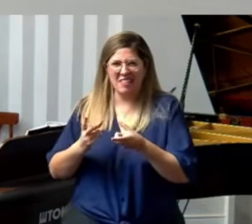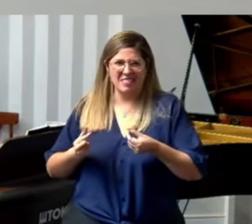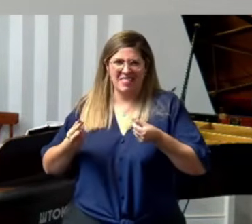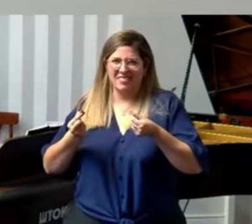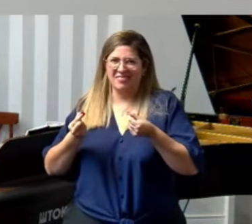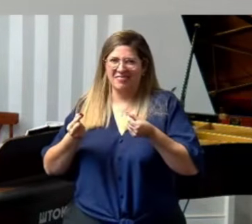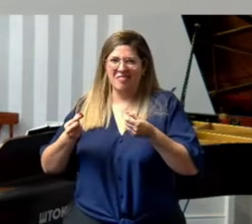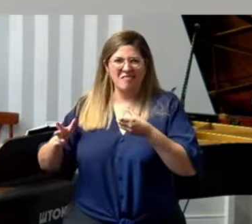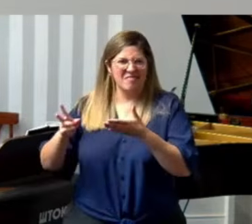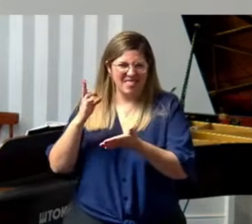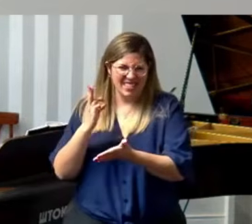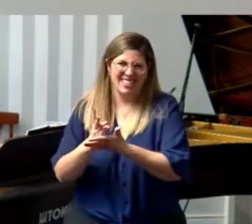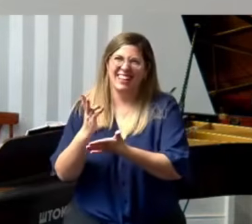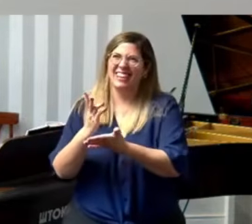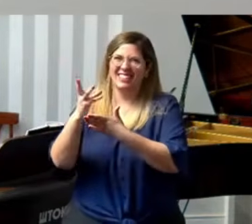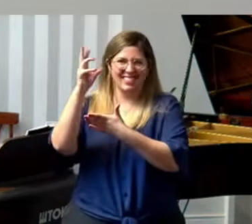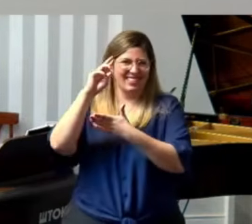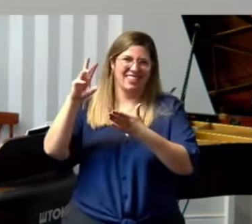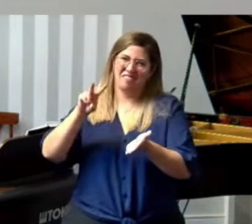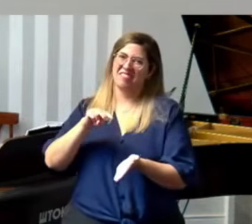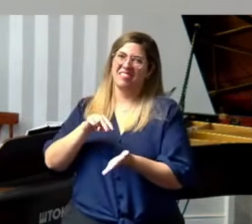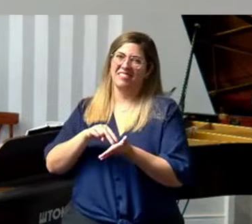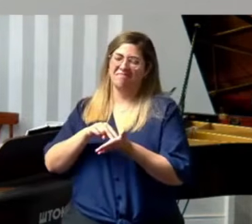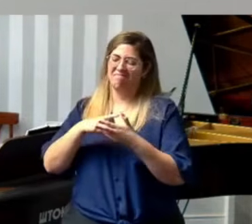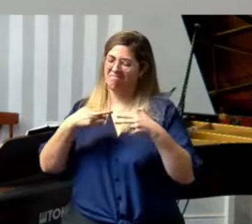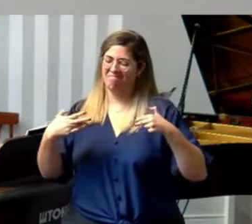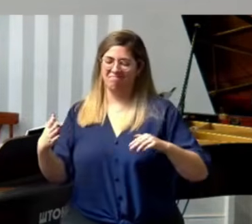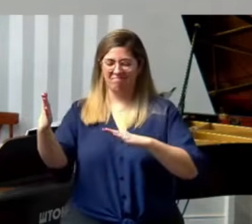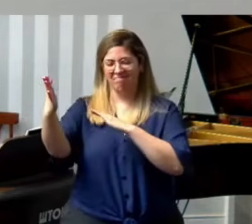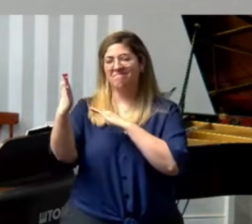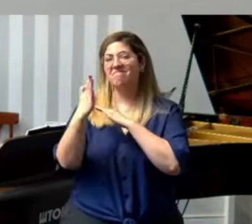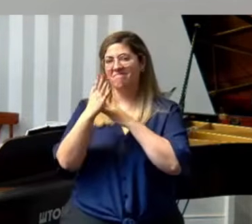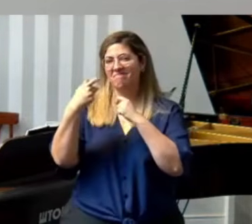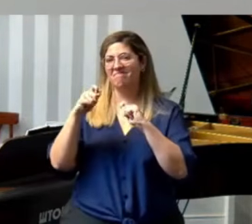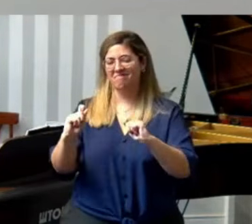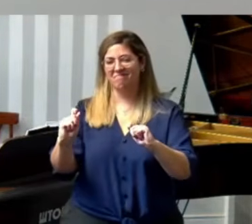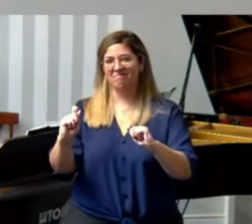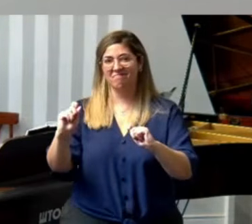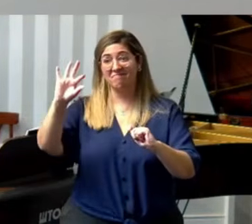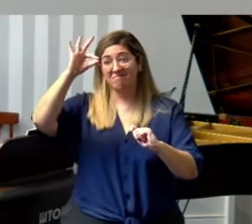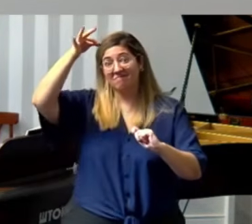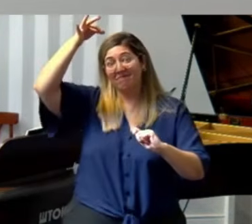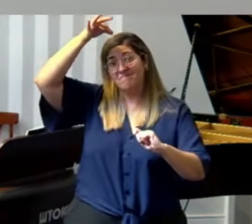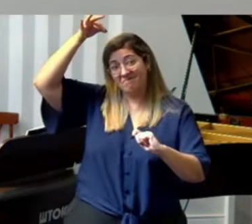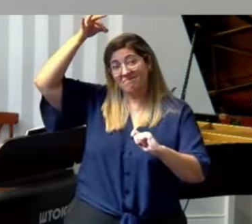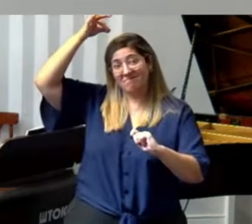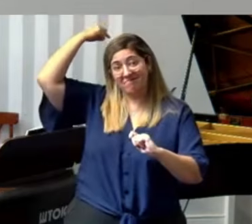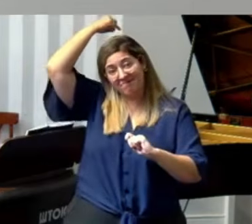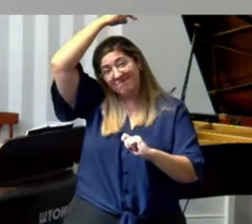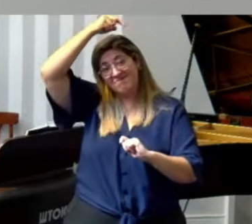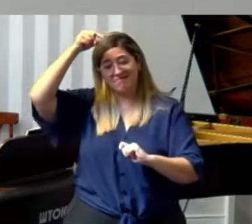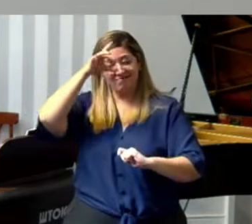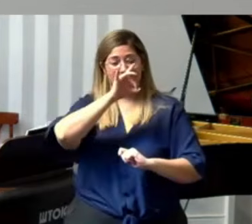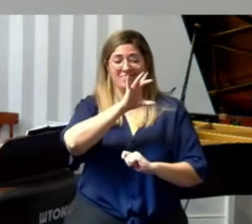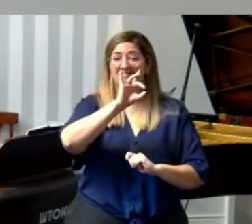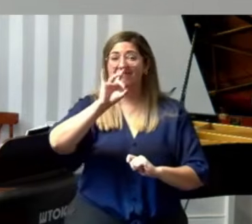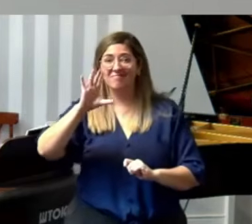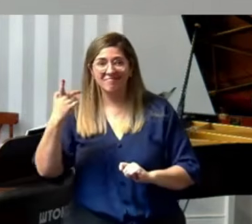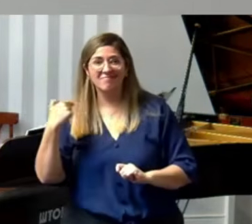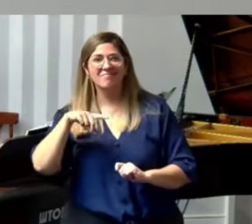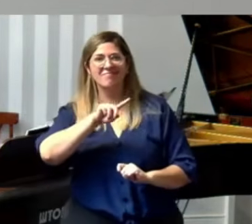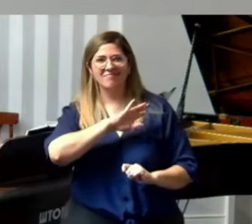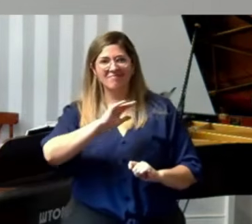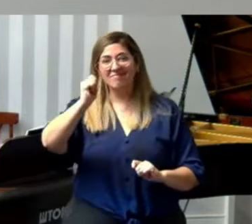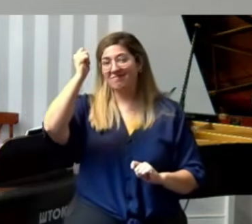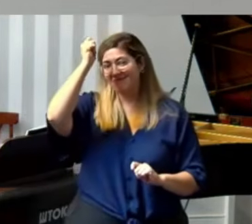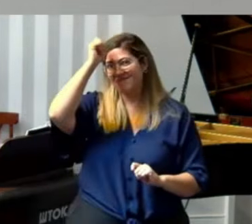inesgotáveis. Porque quem está envolvido com este projeto é habitado pelo Espírito de Deus, que continuou acompanhando Adão e